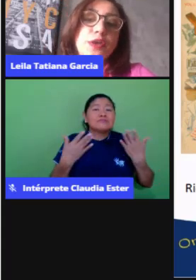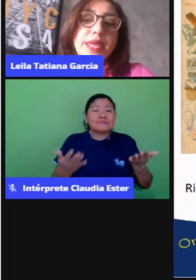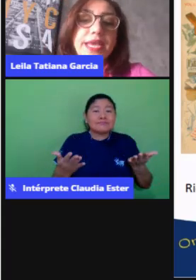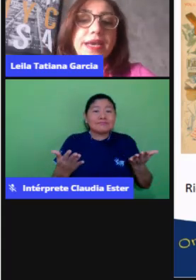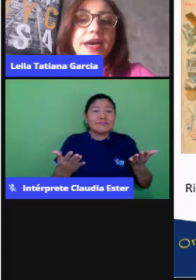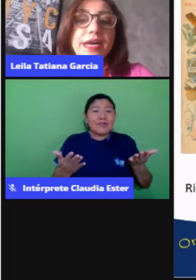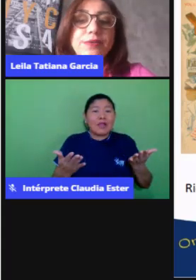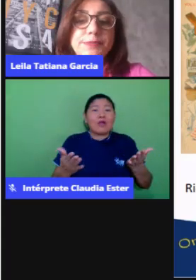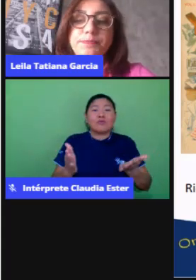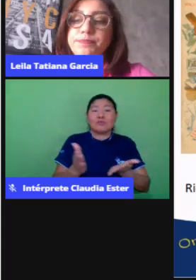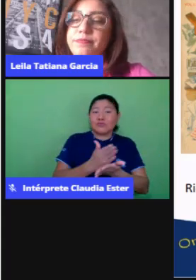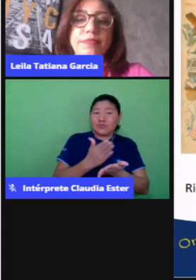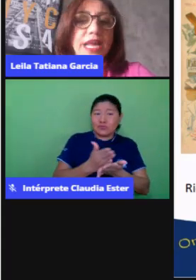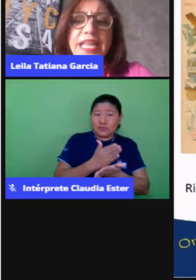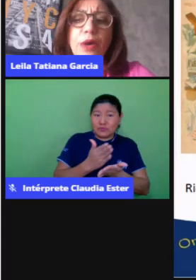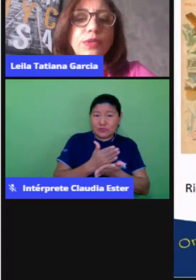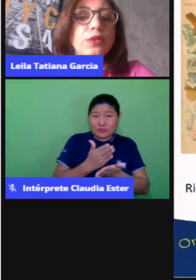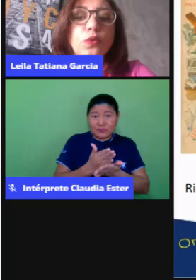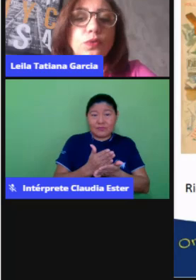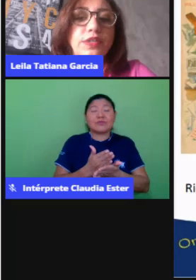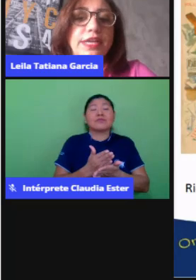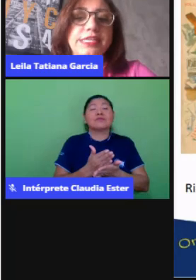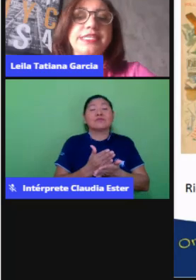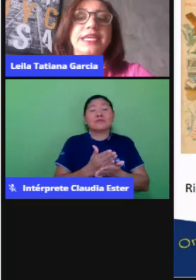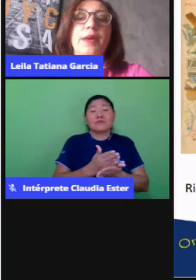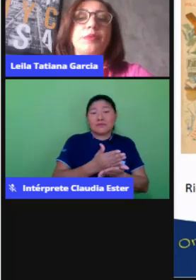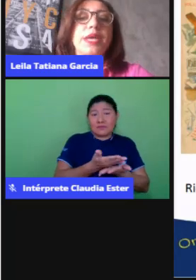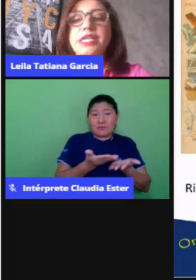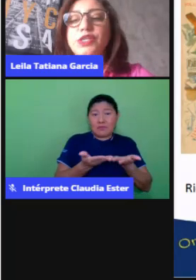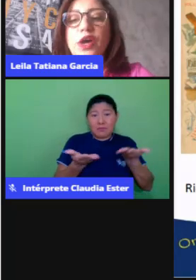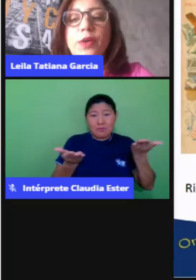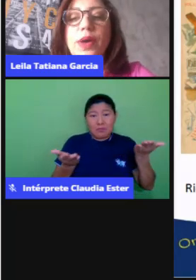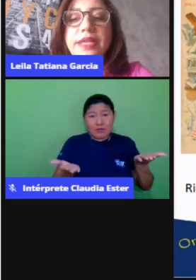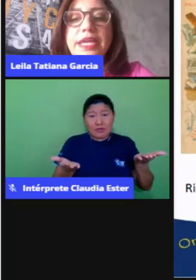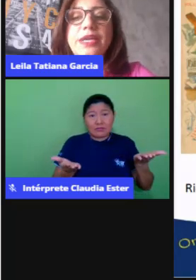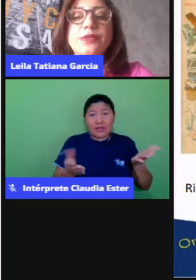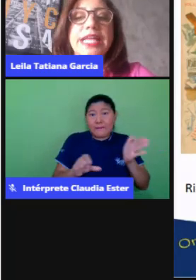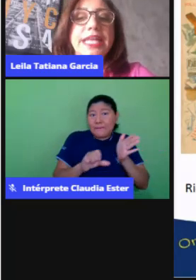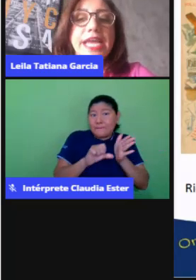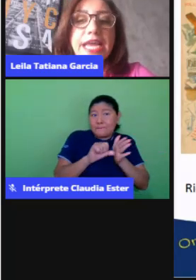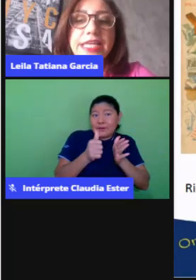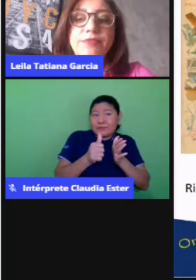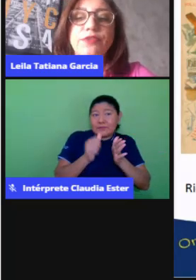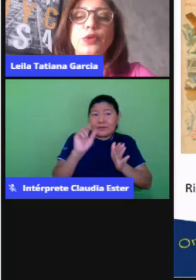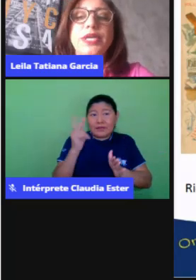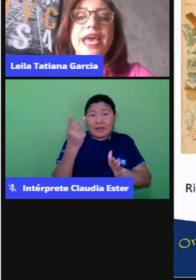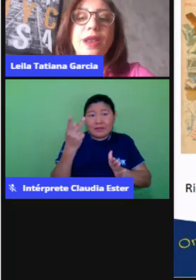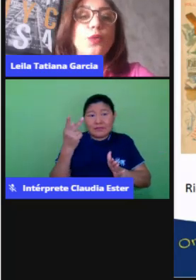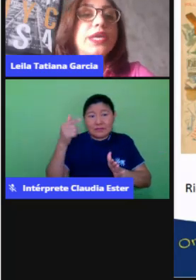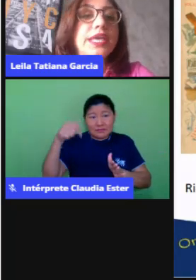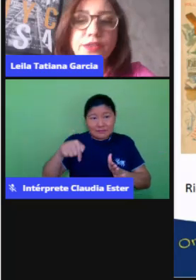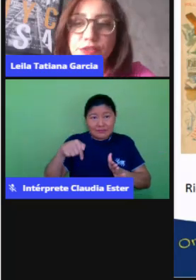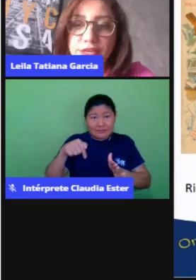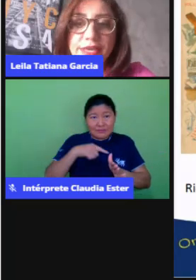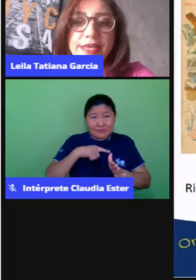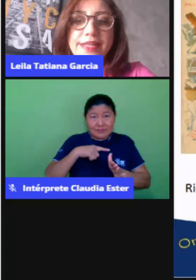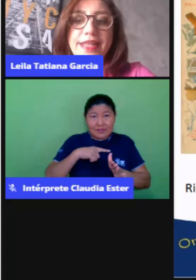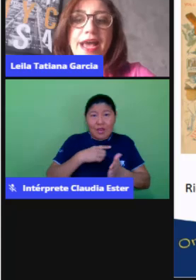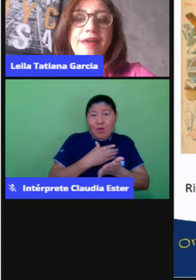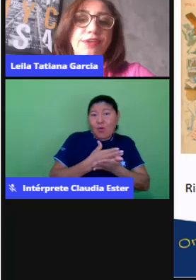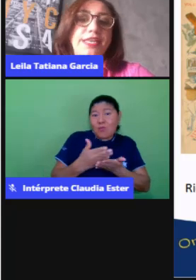livros norte-americanos, não tem dúvida, eles dizem que a primeira história em quadrinhos é dele, foi o Yellow